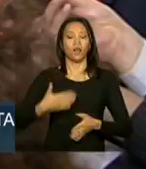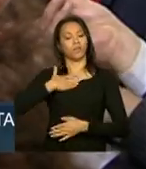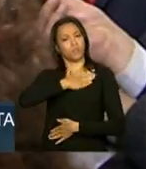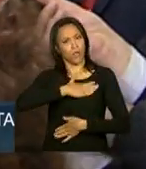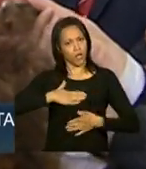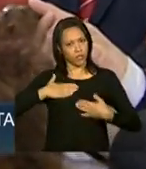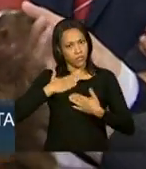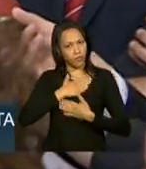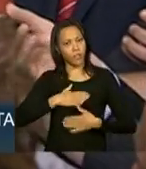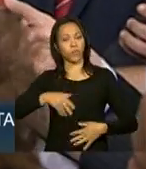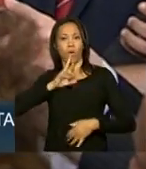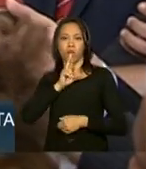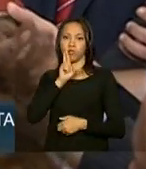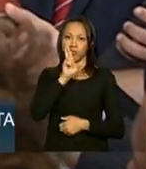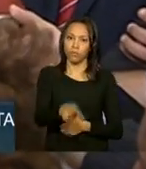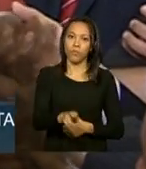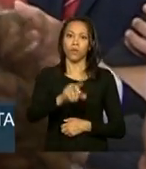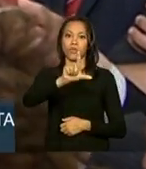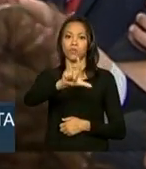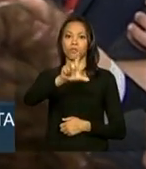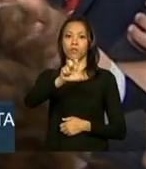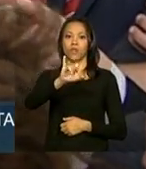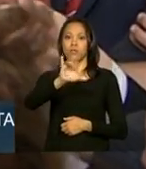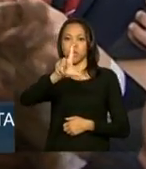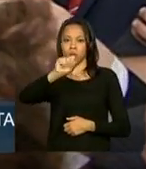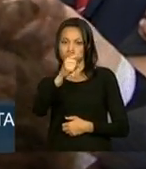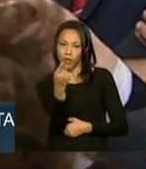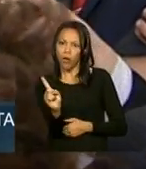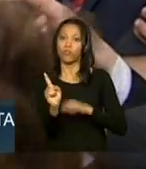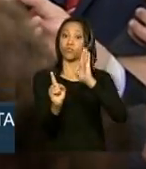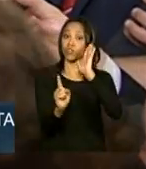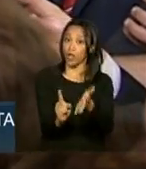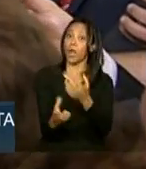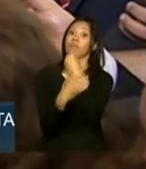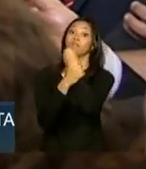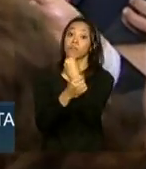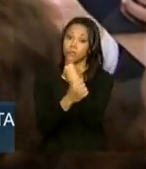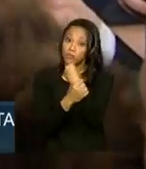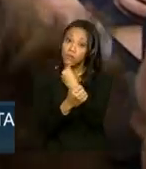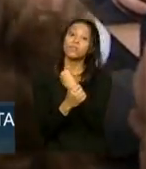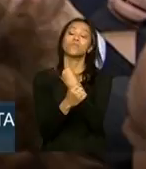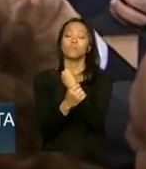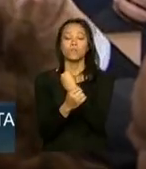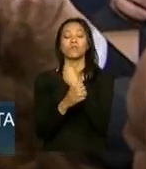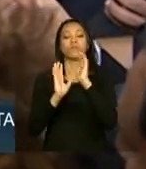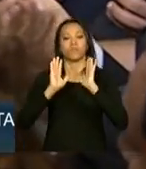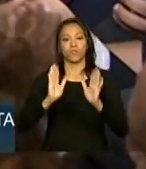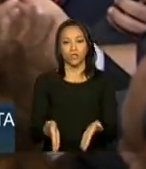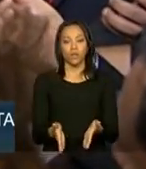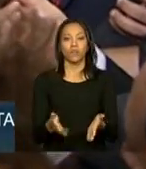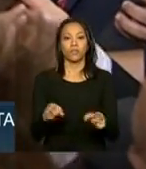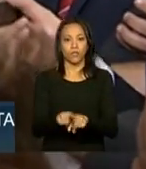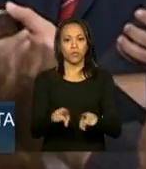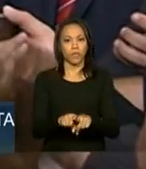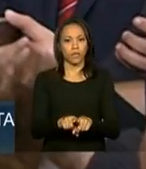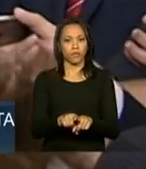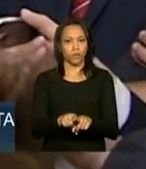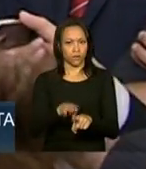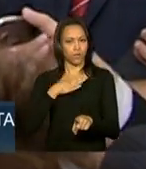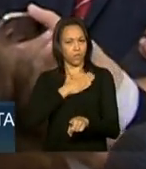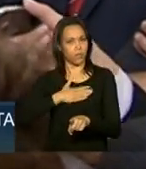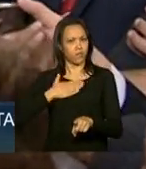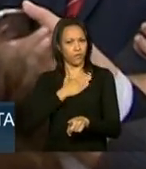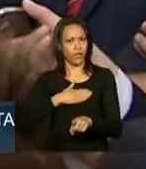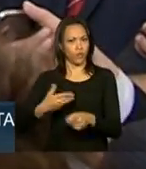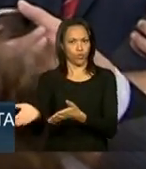com o resultado do leilão, acha o consórcio sólido, está satisfeito com o que lhe cabe da